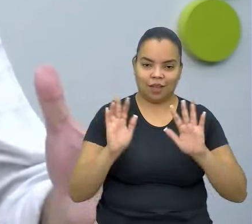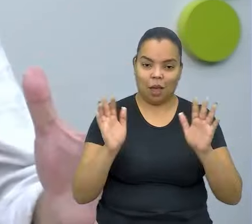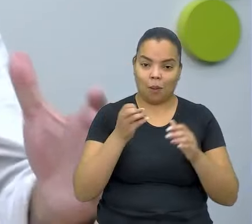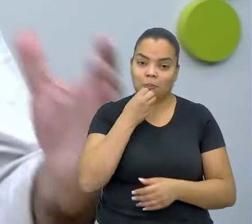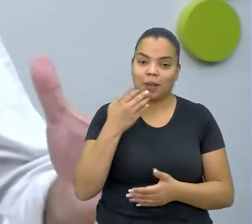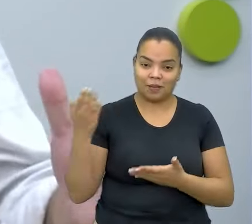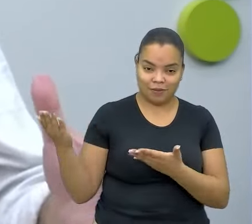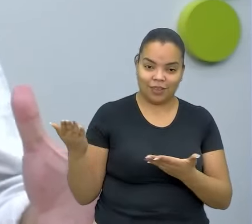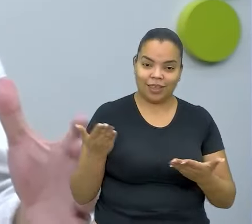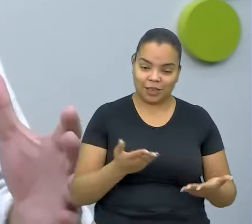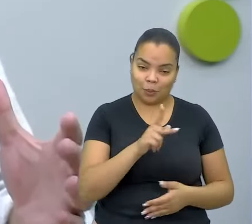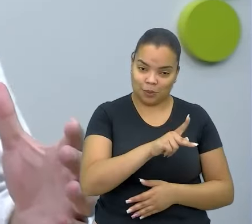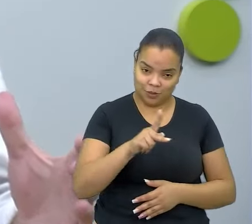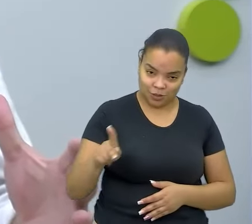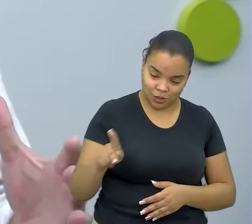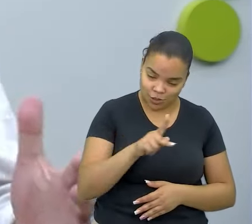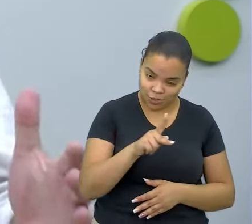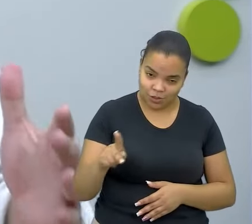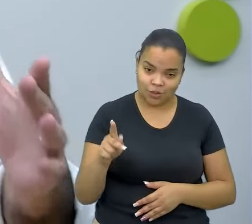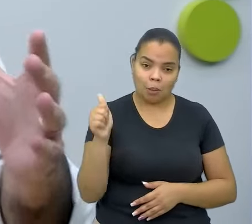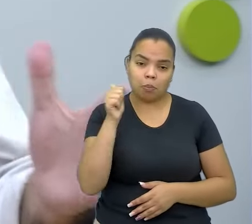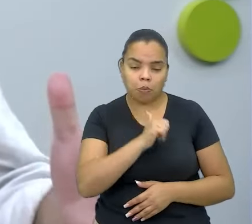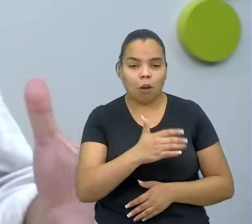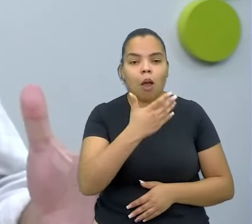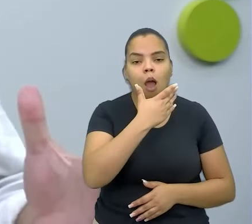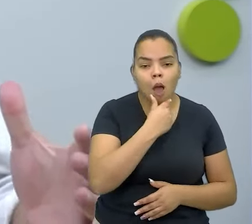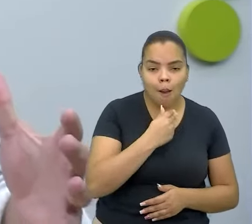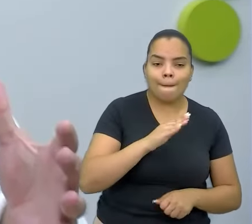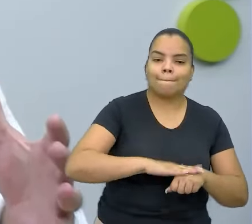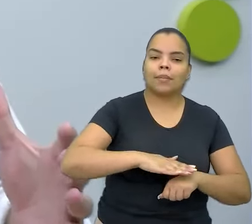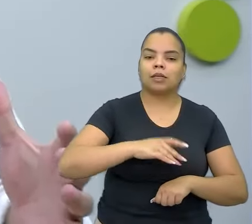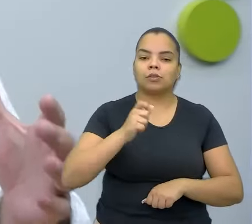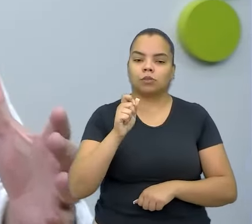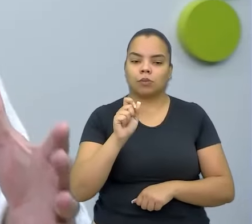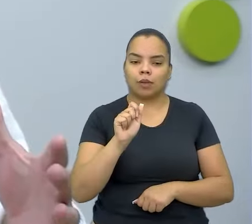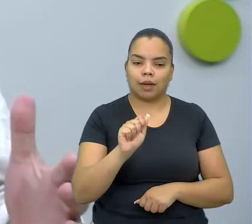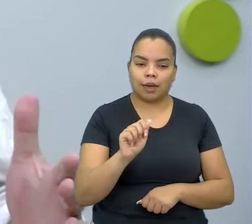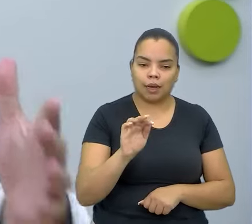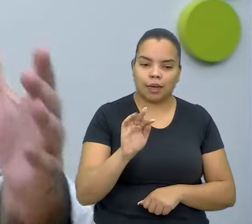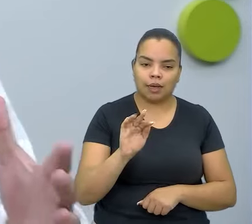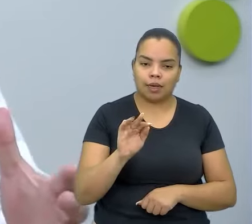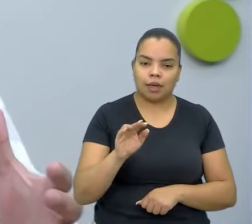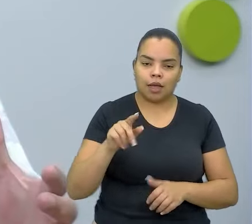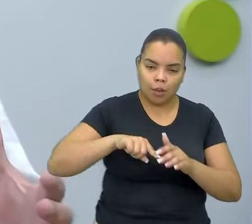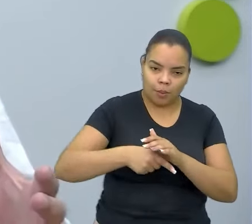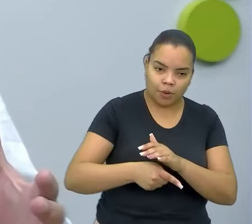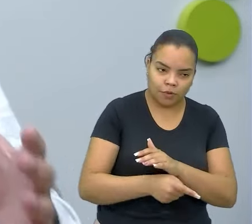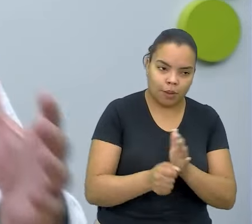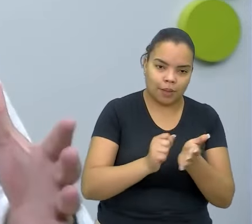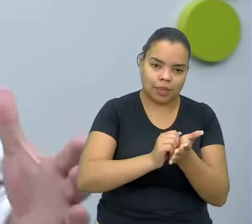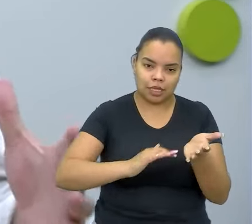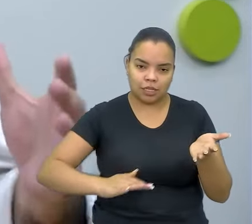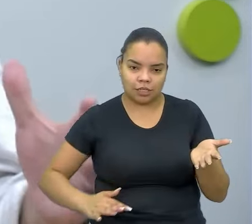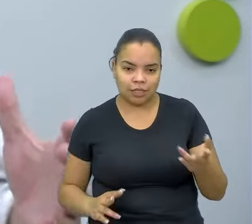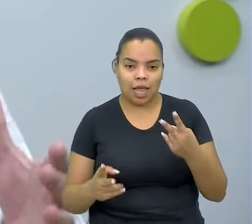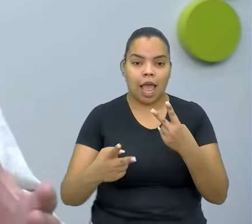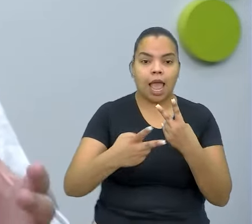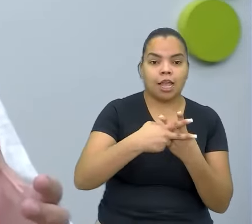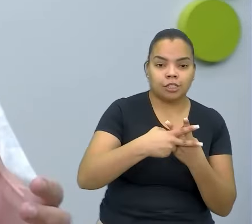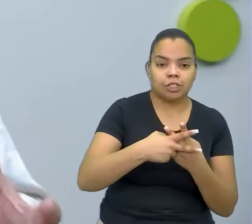Sejam bem-vindos, professores e professoras, para mais uma atividade do aprofundamento curricular